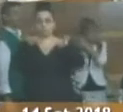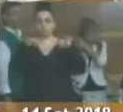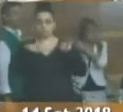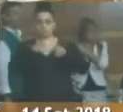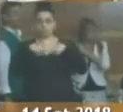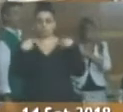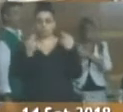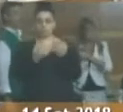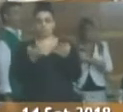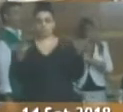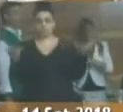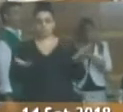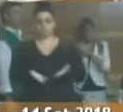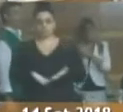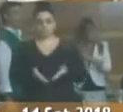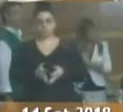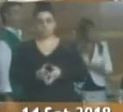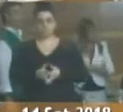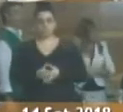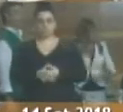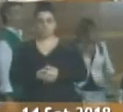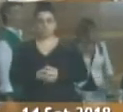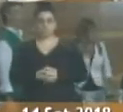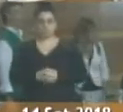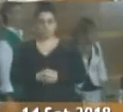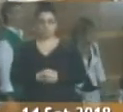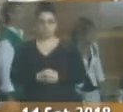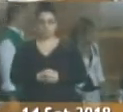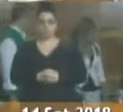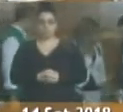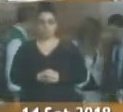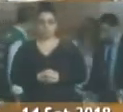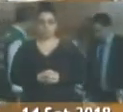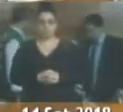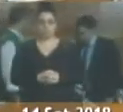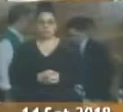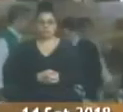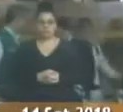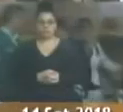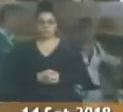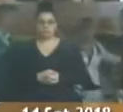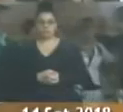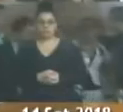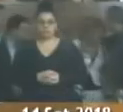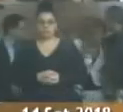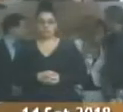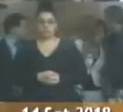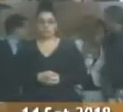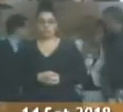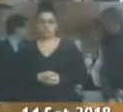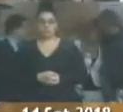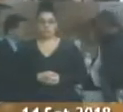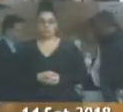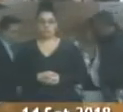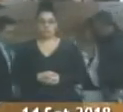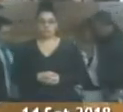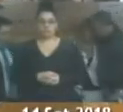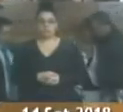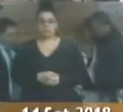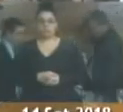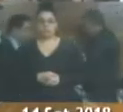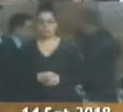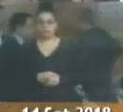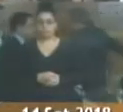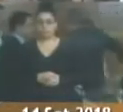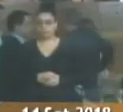Jefferson. Vou passar a palavra, então, para a Vitória, depois para o Glauco, depois para a mesa, para que a gente